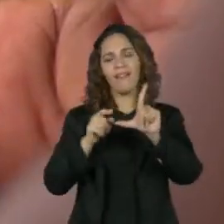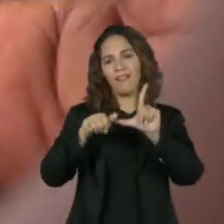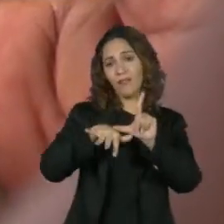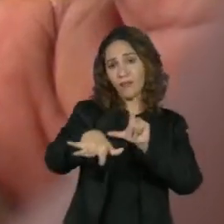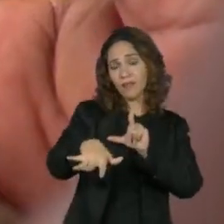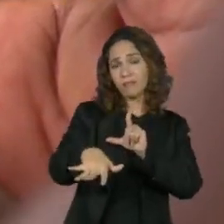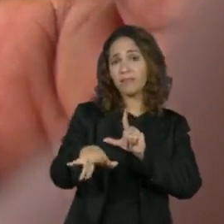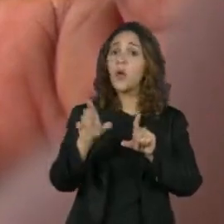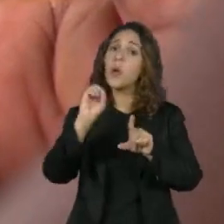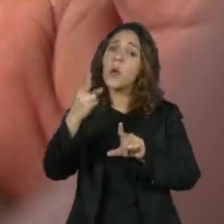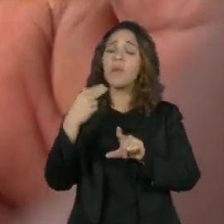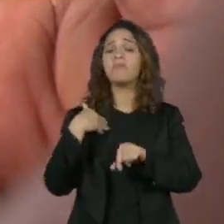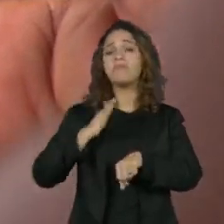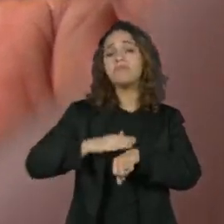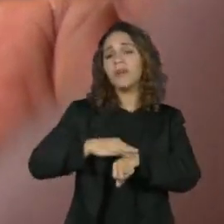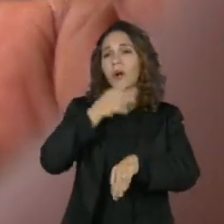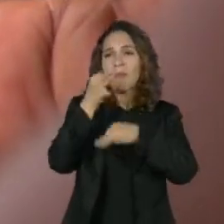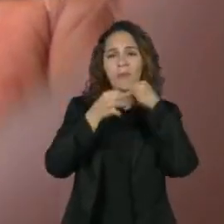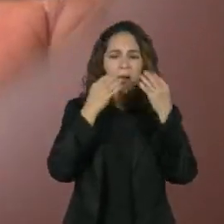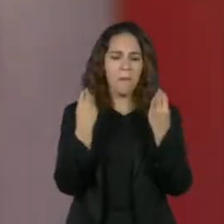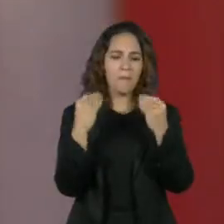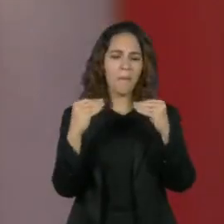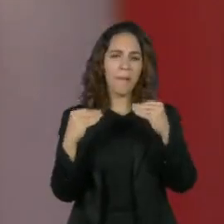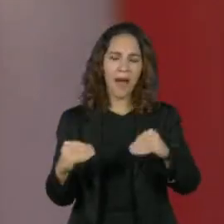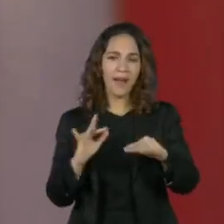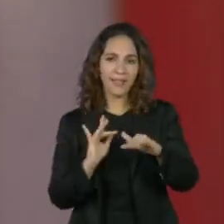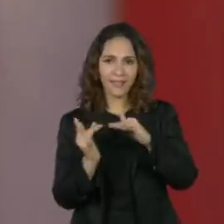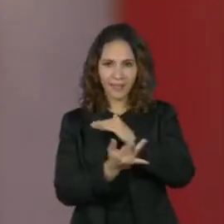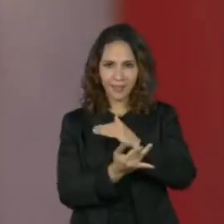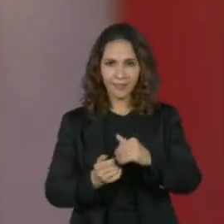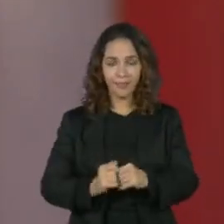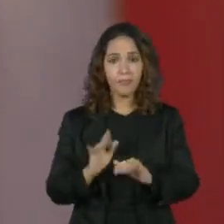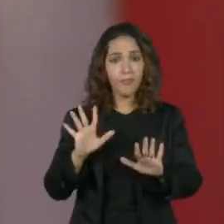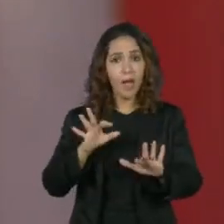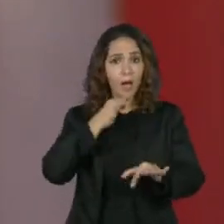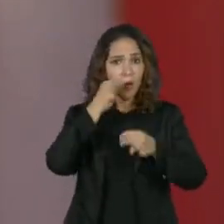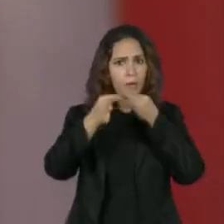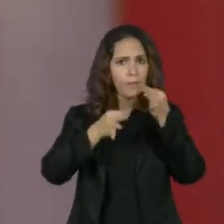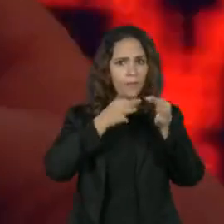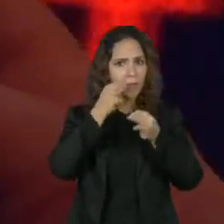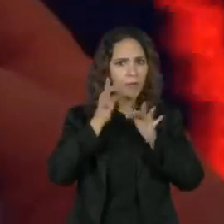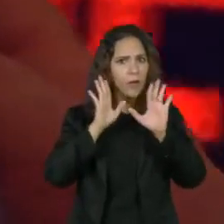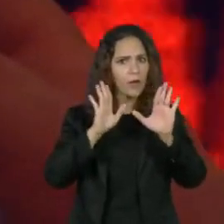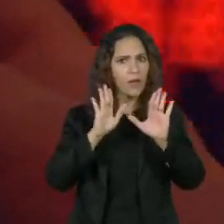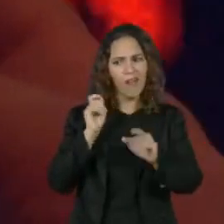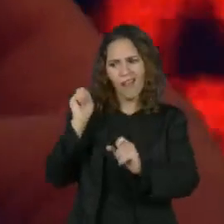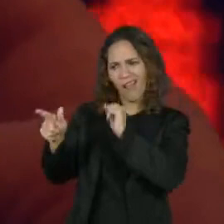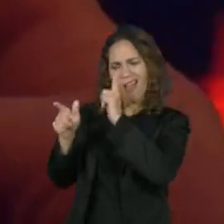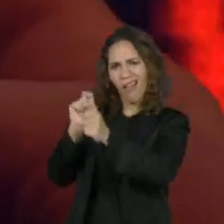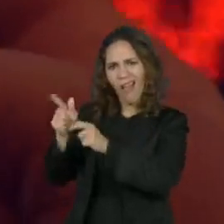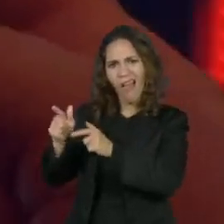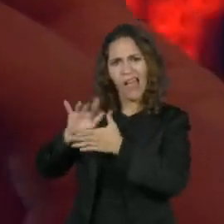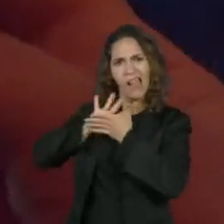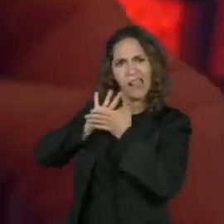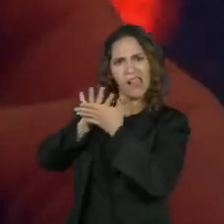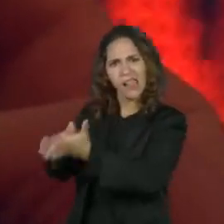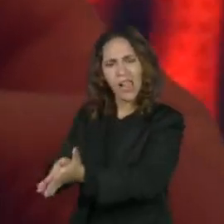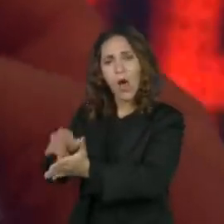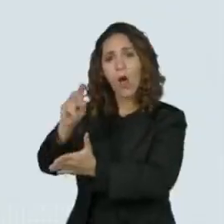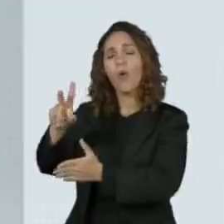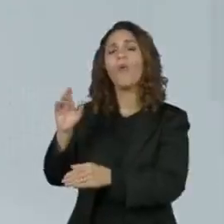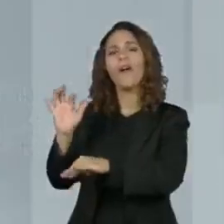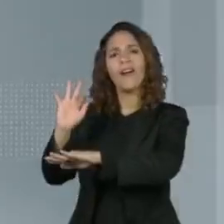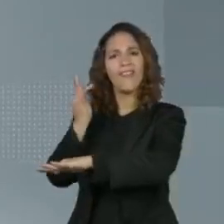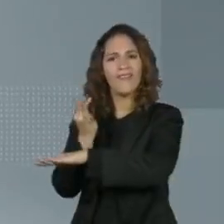ou para deixar suas próprias opiniões na rede social a sua opinião não se confunde com ofensas ataques pessoais ou